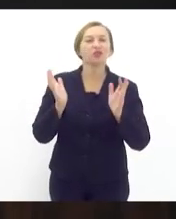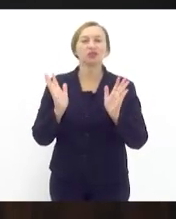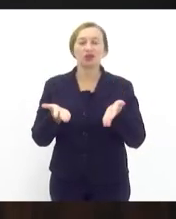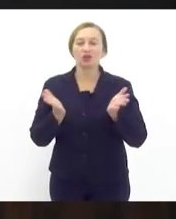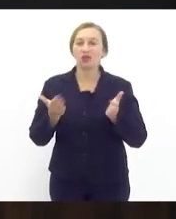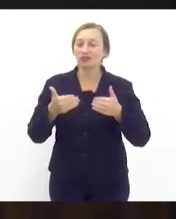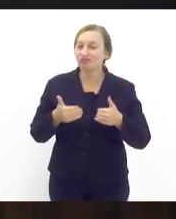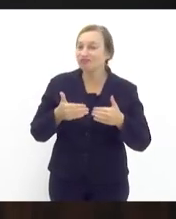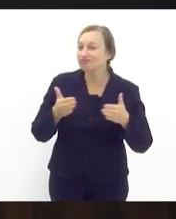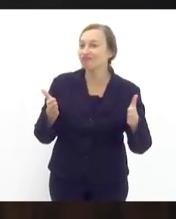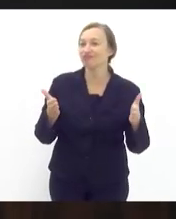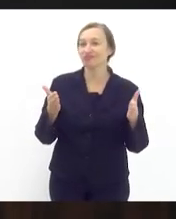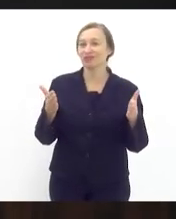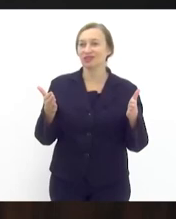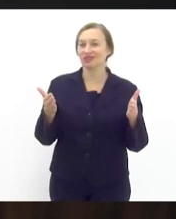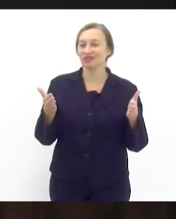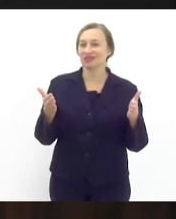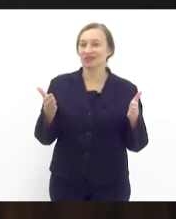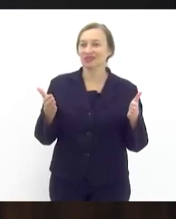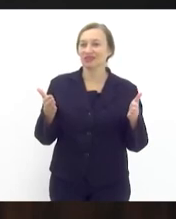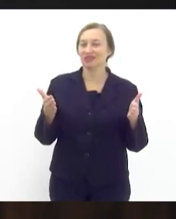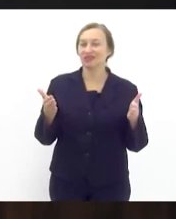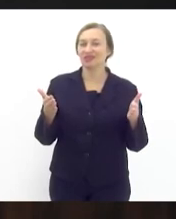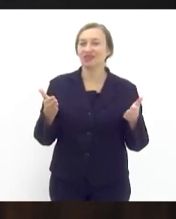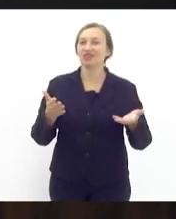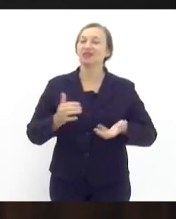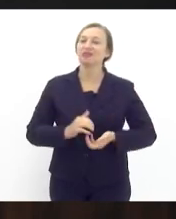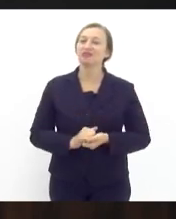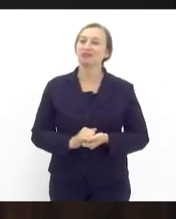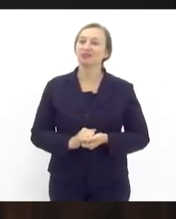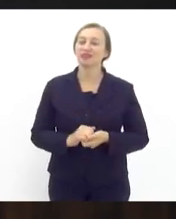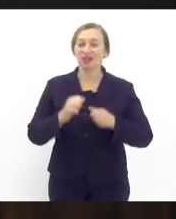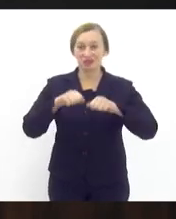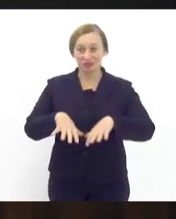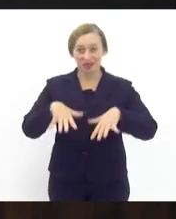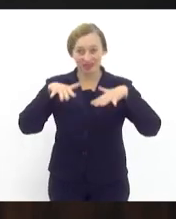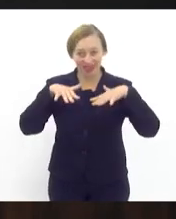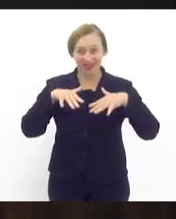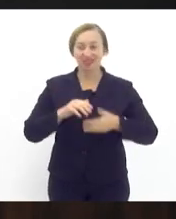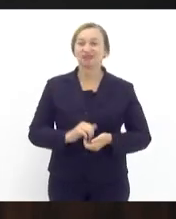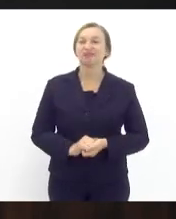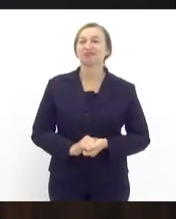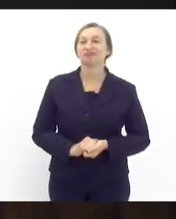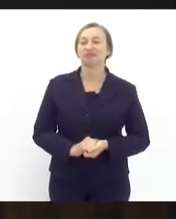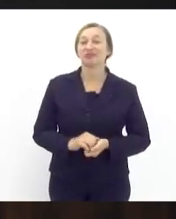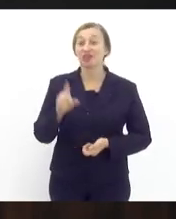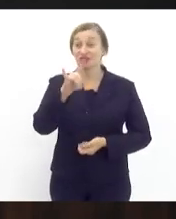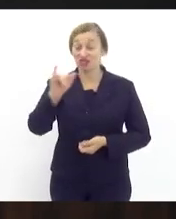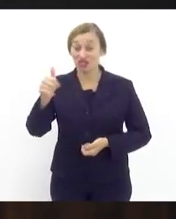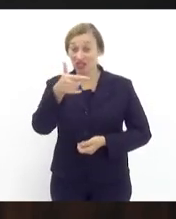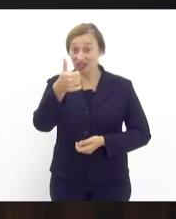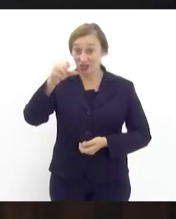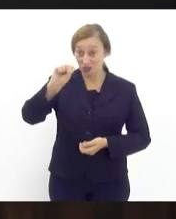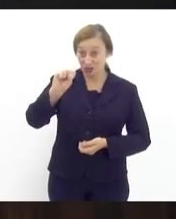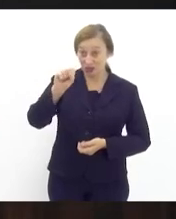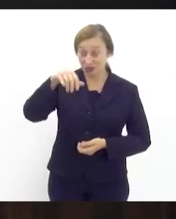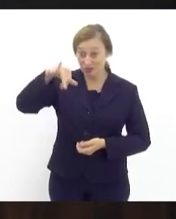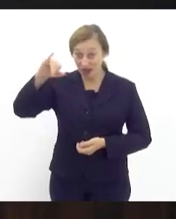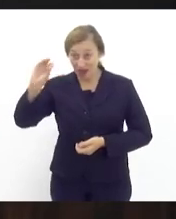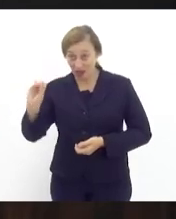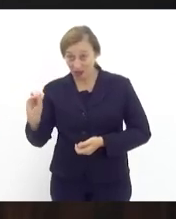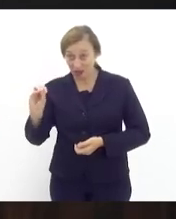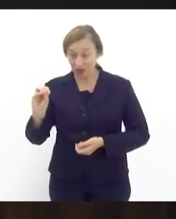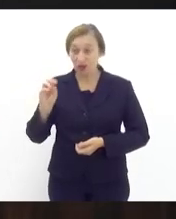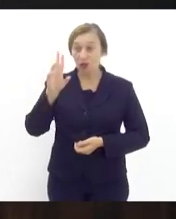na abertura na reabertura da sessão plenária do dia 18 de Maio